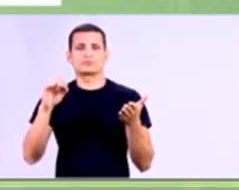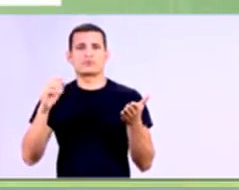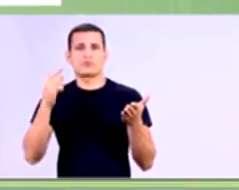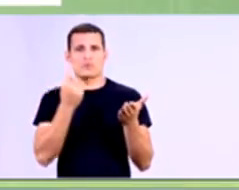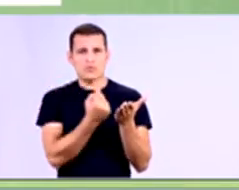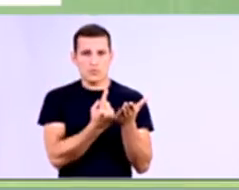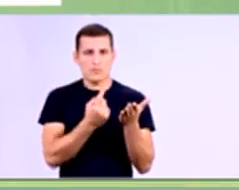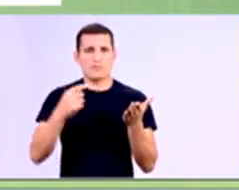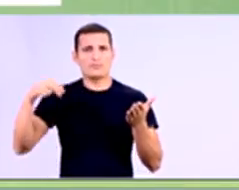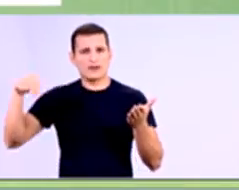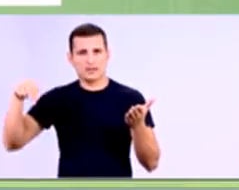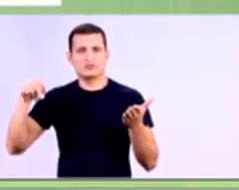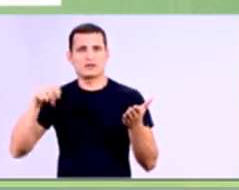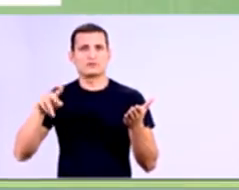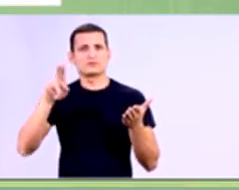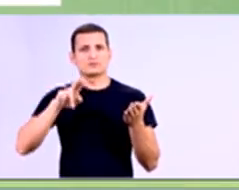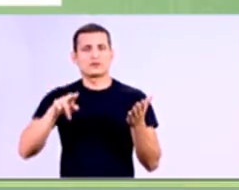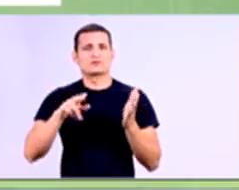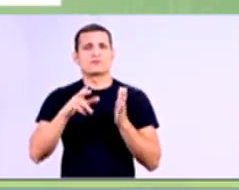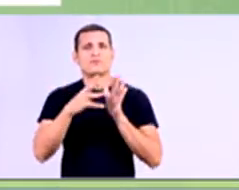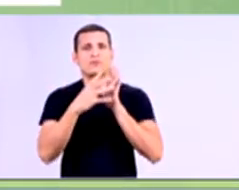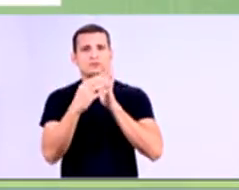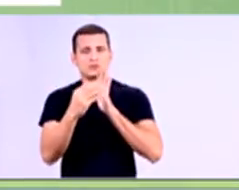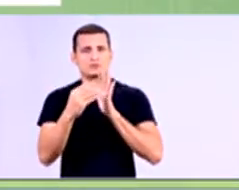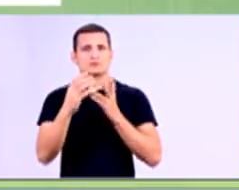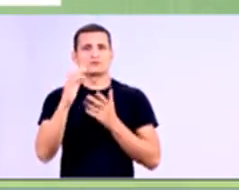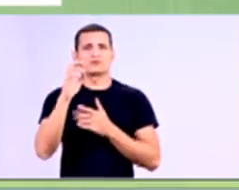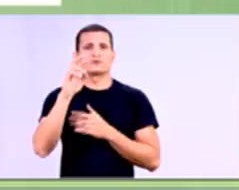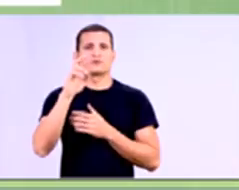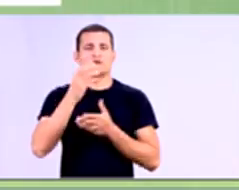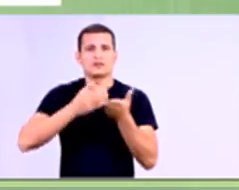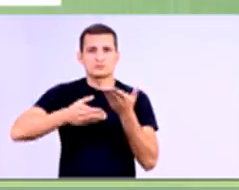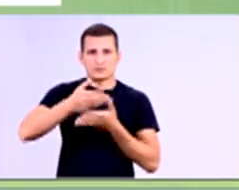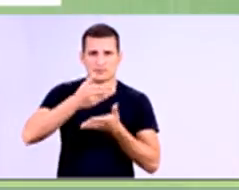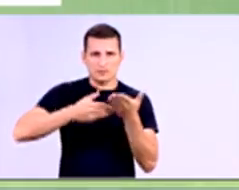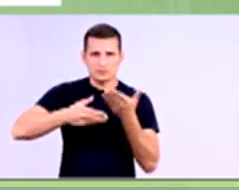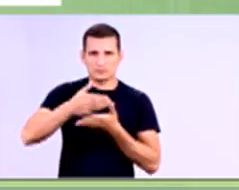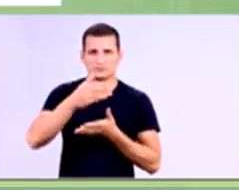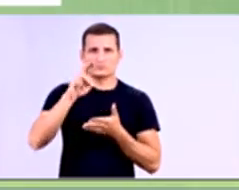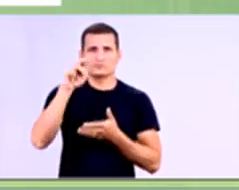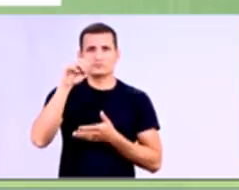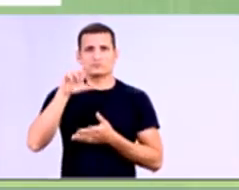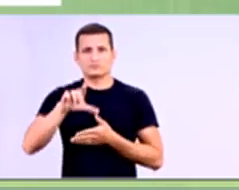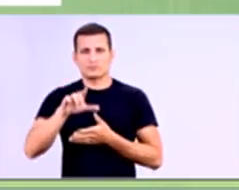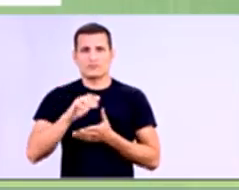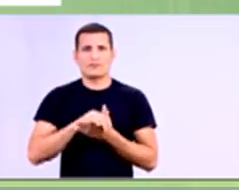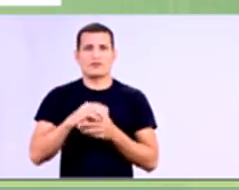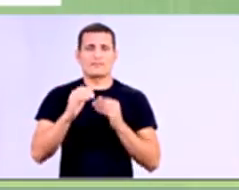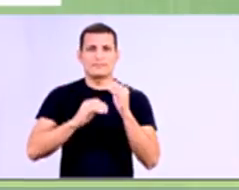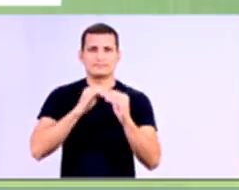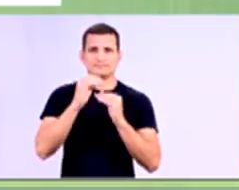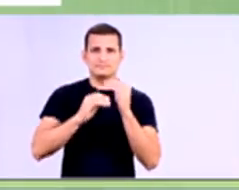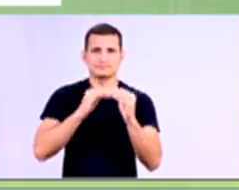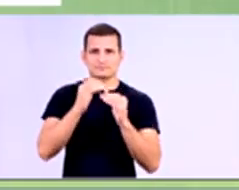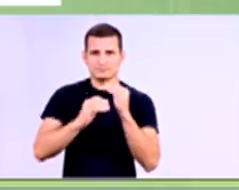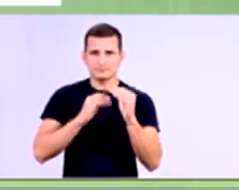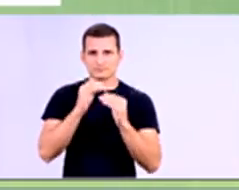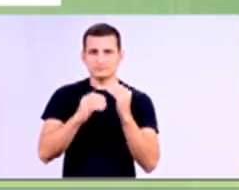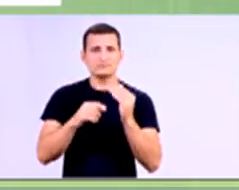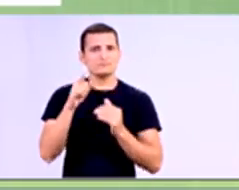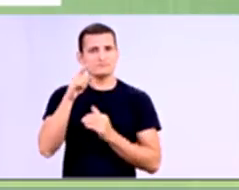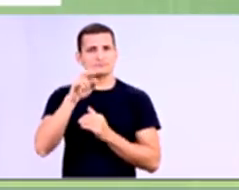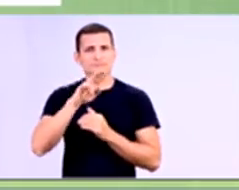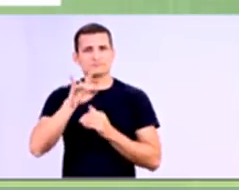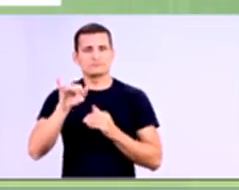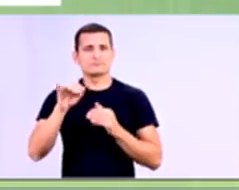N. Isso também é muito usado no modelo de entidade de relacionamento, no diagrama de entidade de relacionamento, para banco de dados. Isso daqui vai